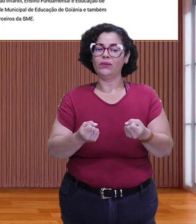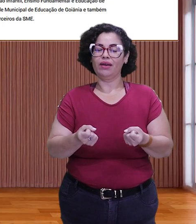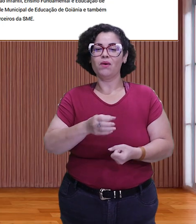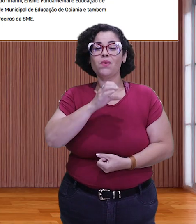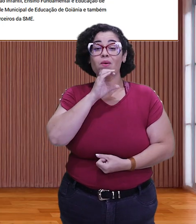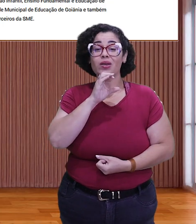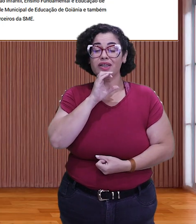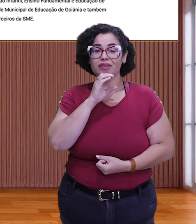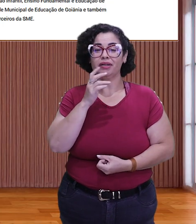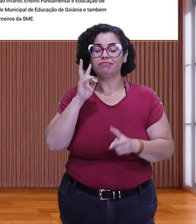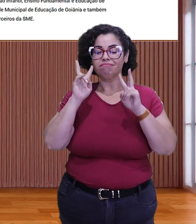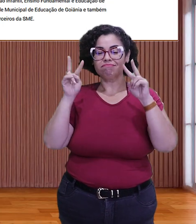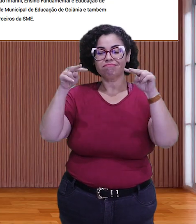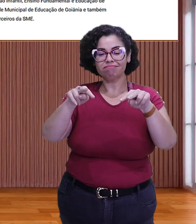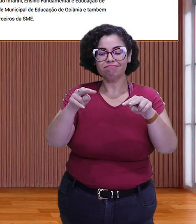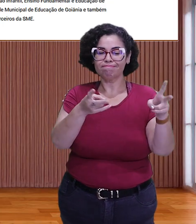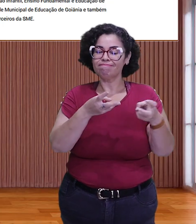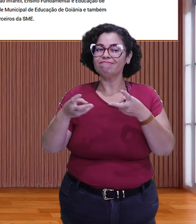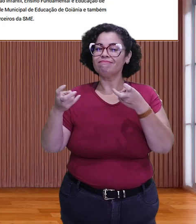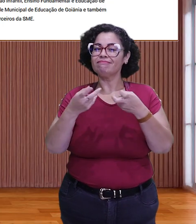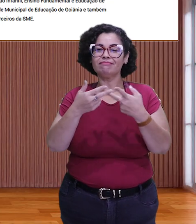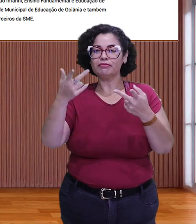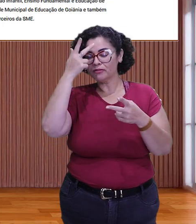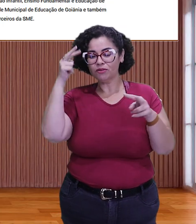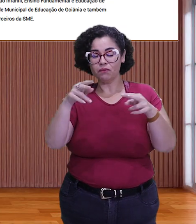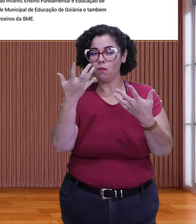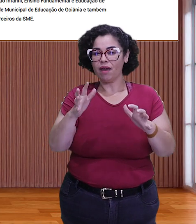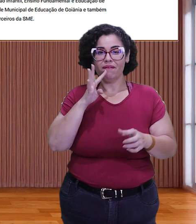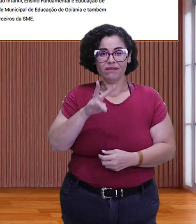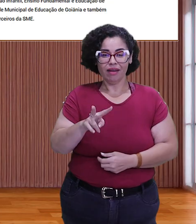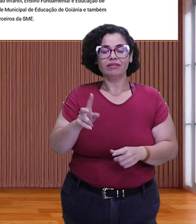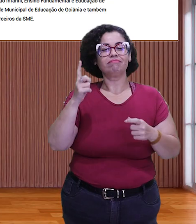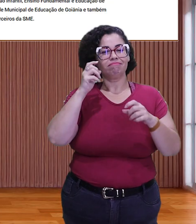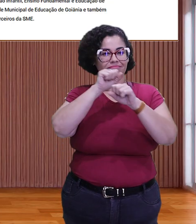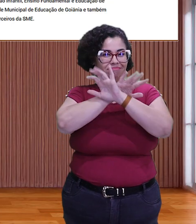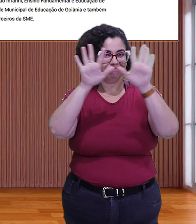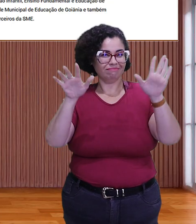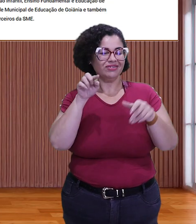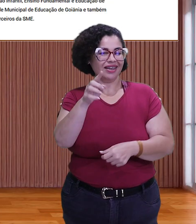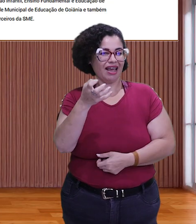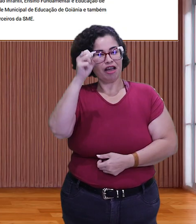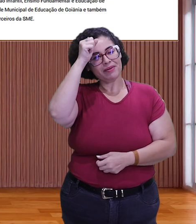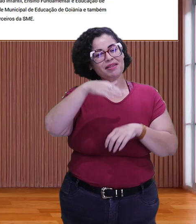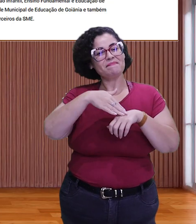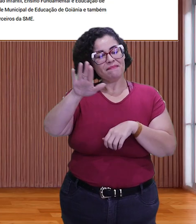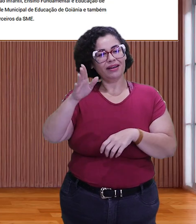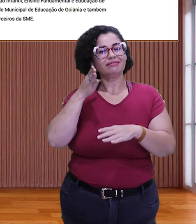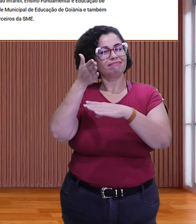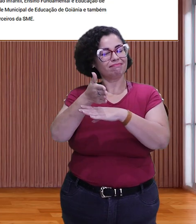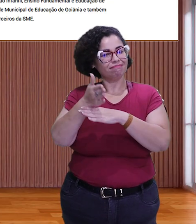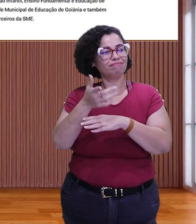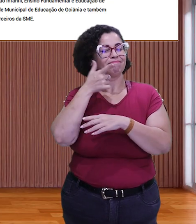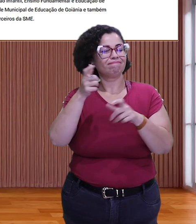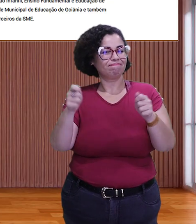conhecimento. Nos faz olhar para o invisível e para o que ninguém quer ver. Se querem aprender mais, que tal acessarem